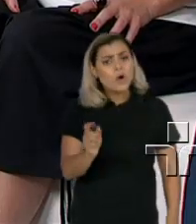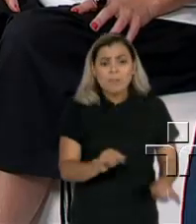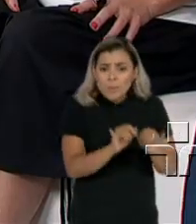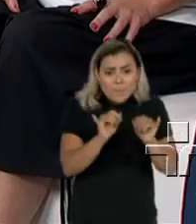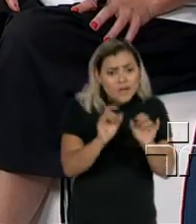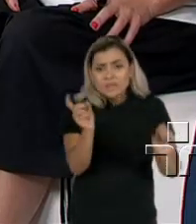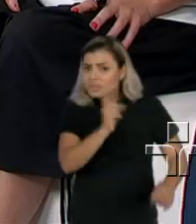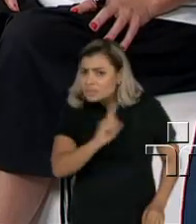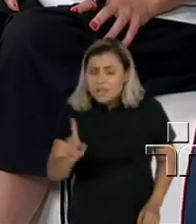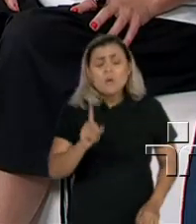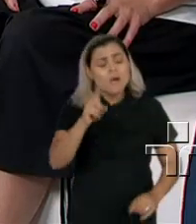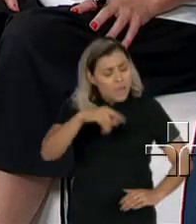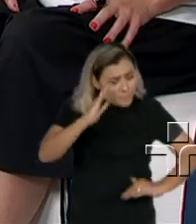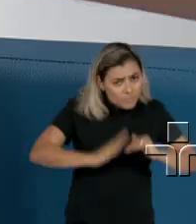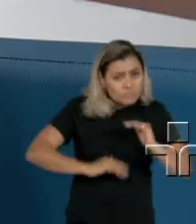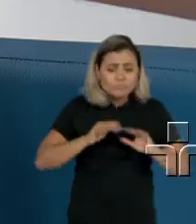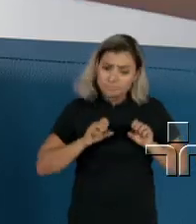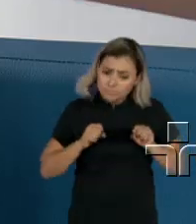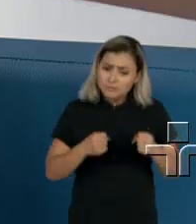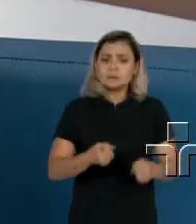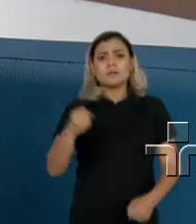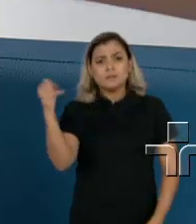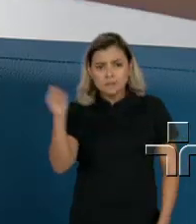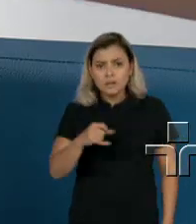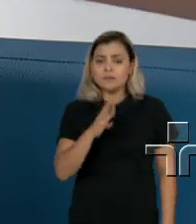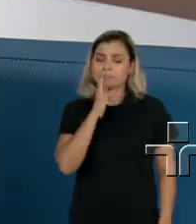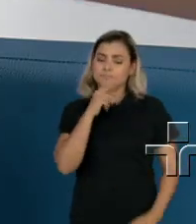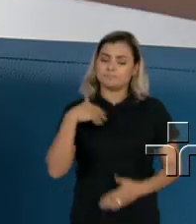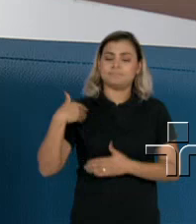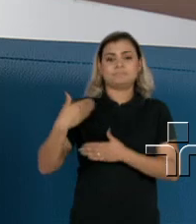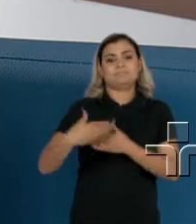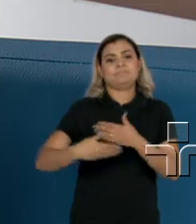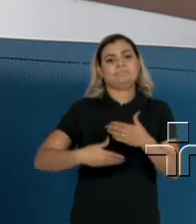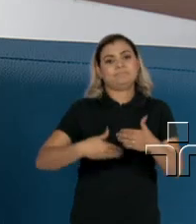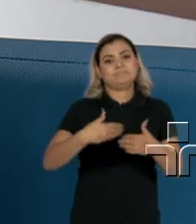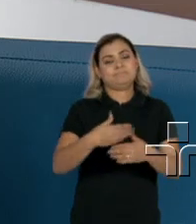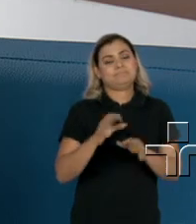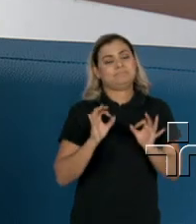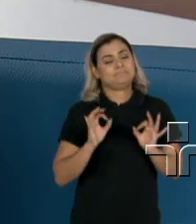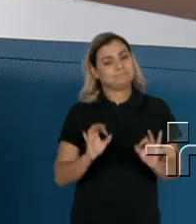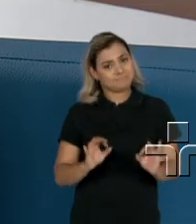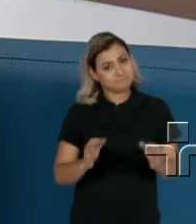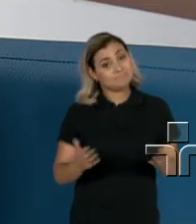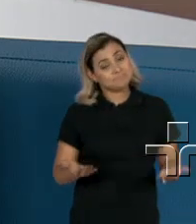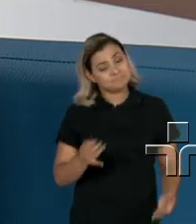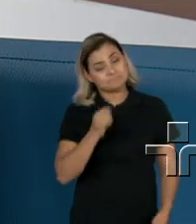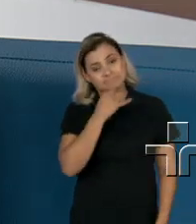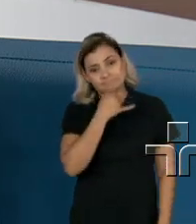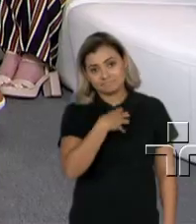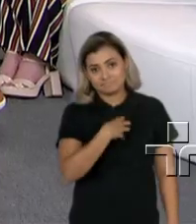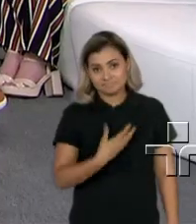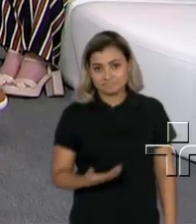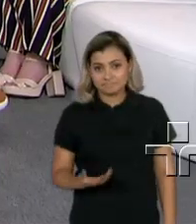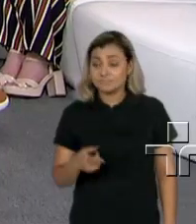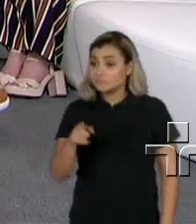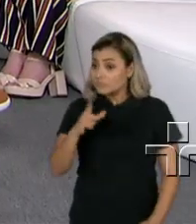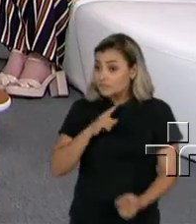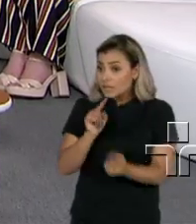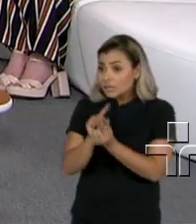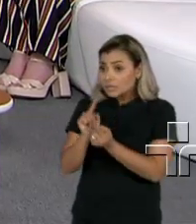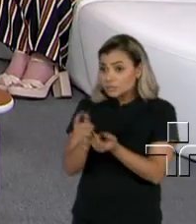que é uma profissão e daí demora e demora bastante infelizmente vocês têm um atendimento